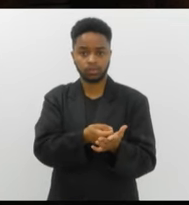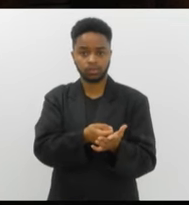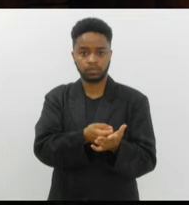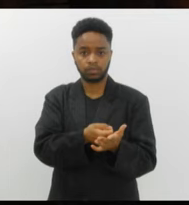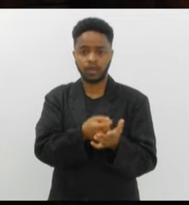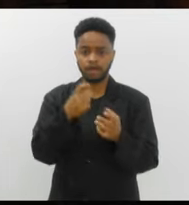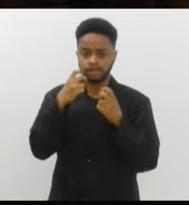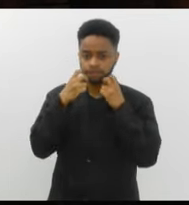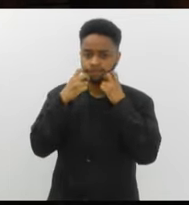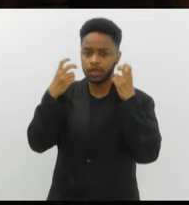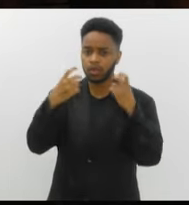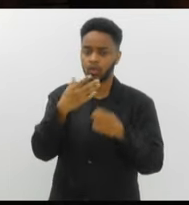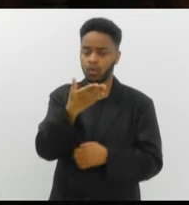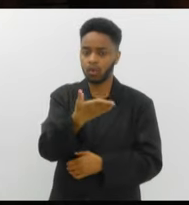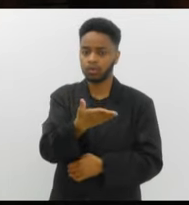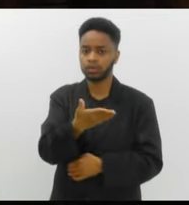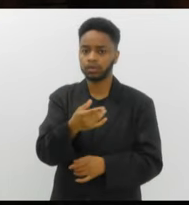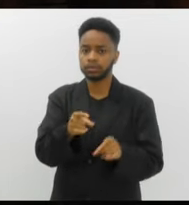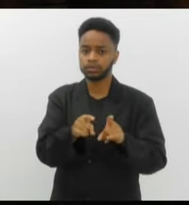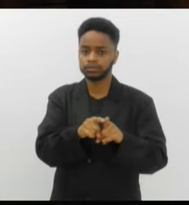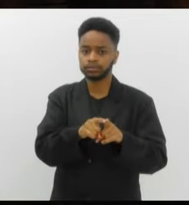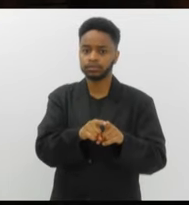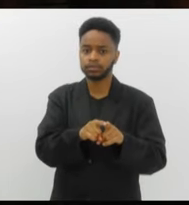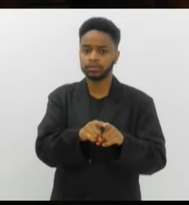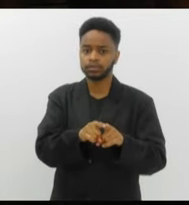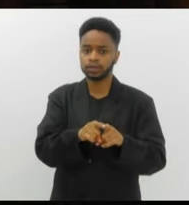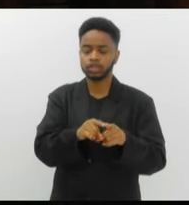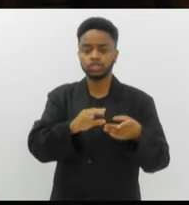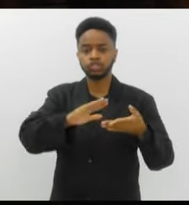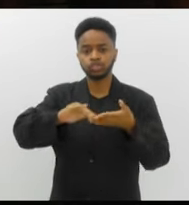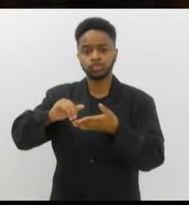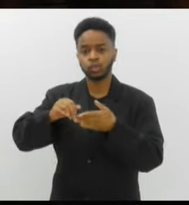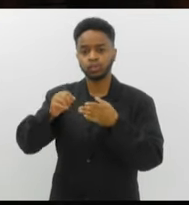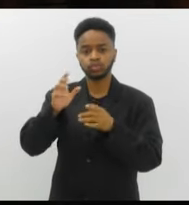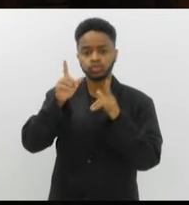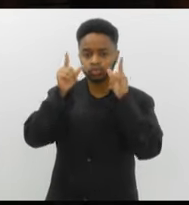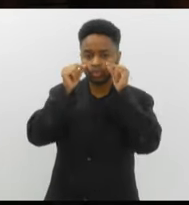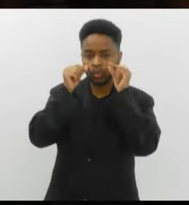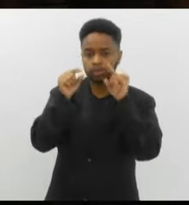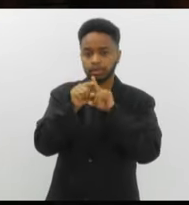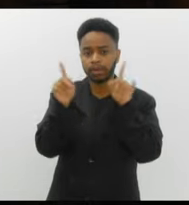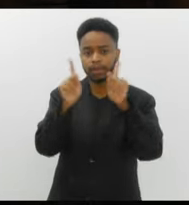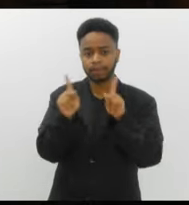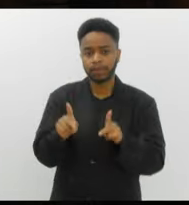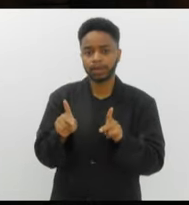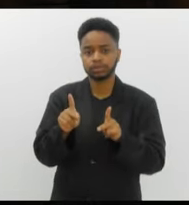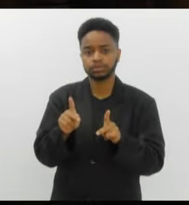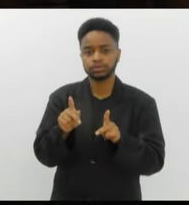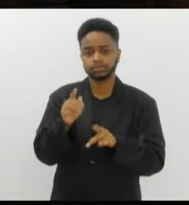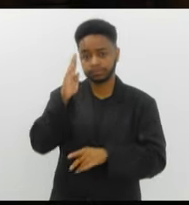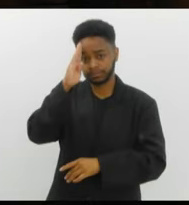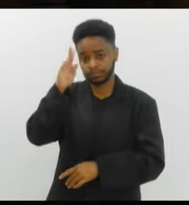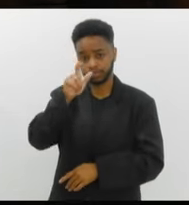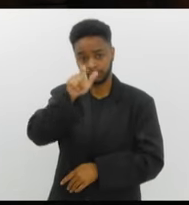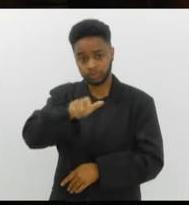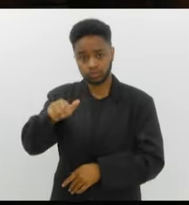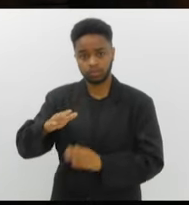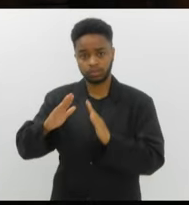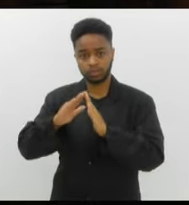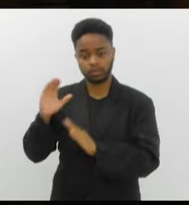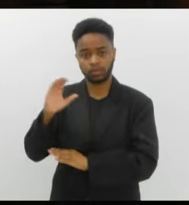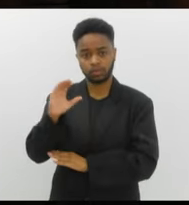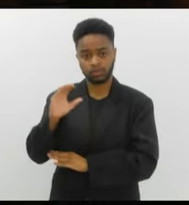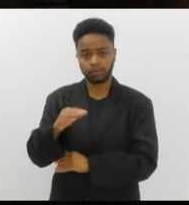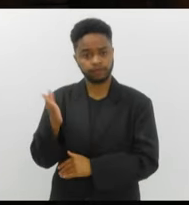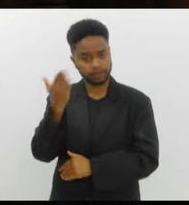escárnio e tirou o sono e a paz, principalmente dos moradores de Copacabana.